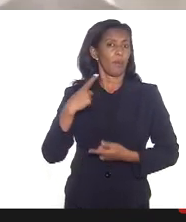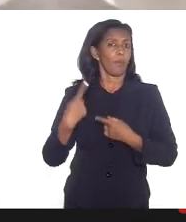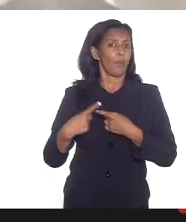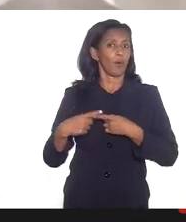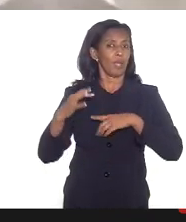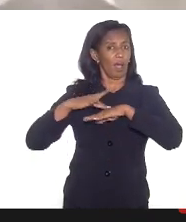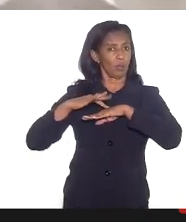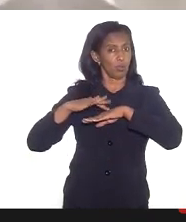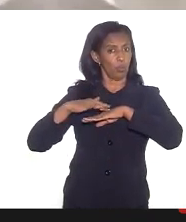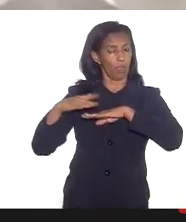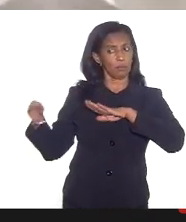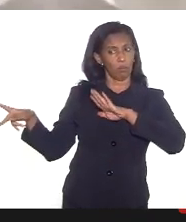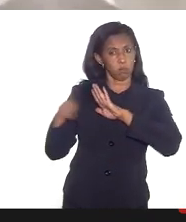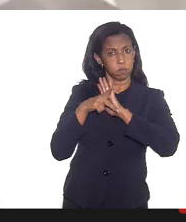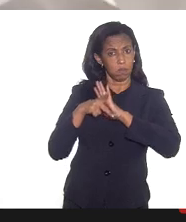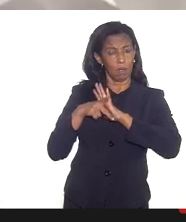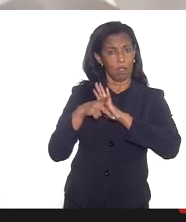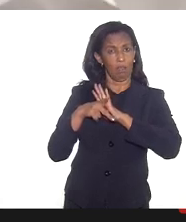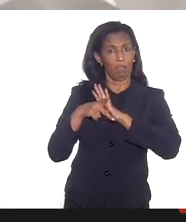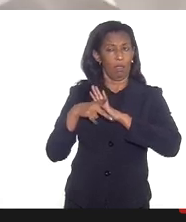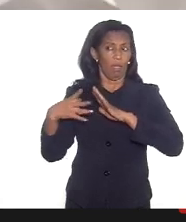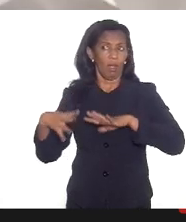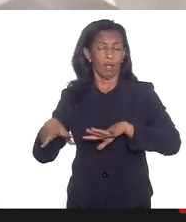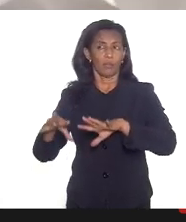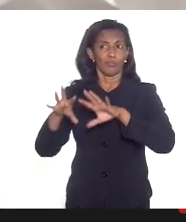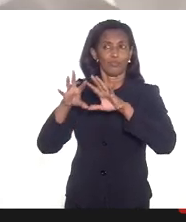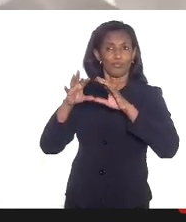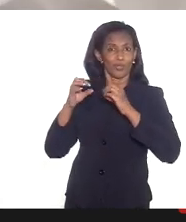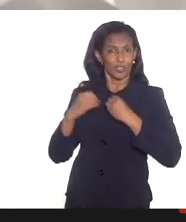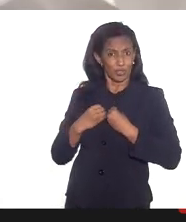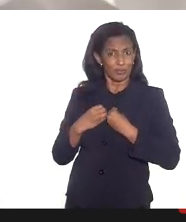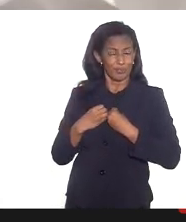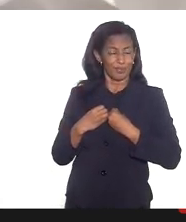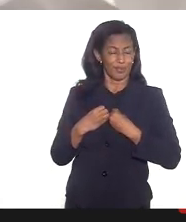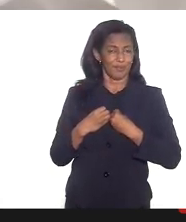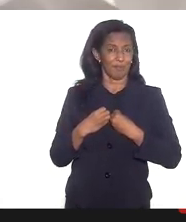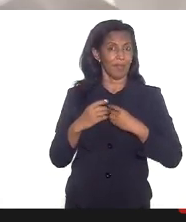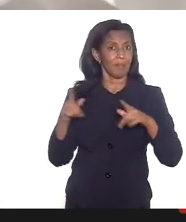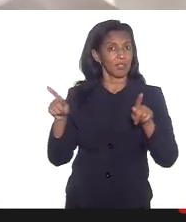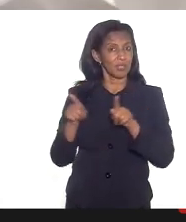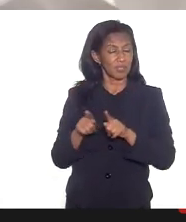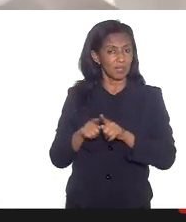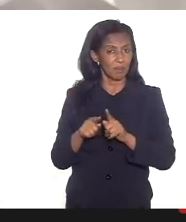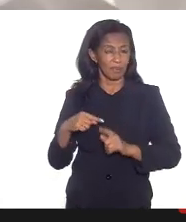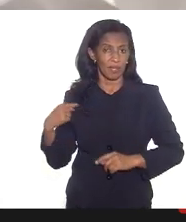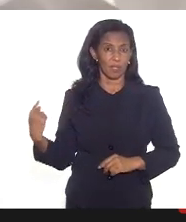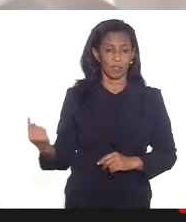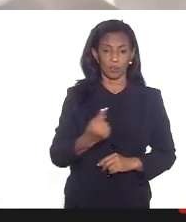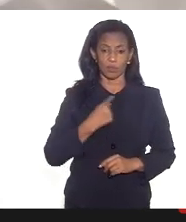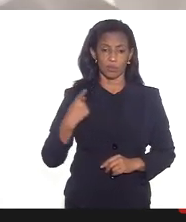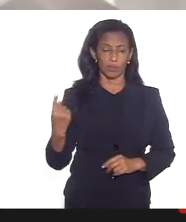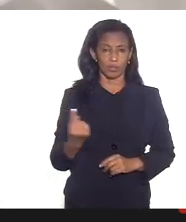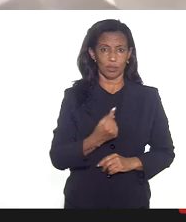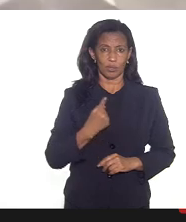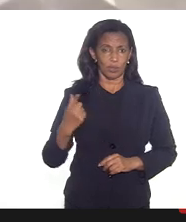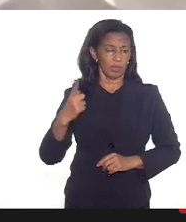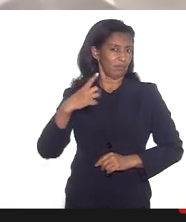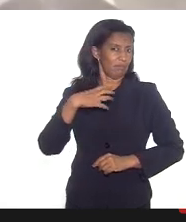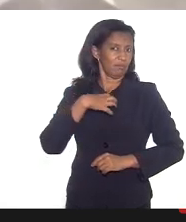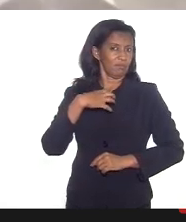doença por si só ela nos traz um grande temor né mas nós estamos é com